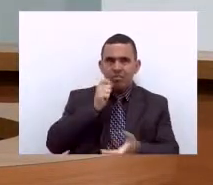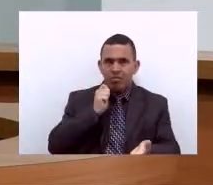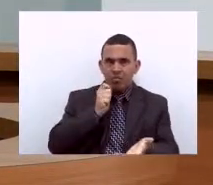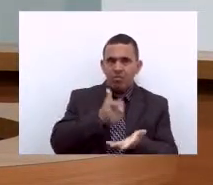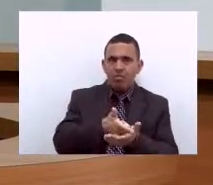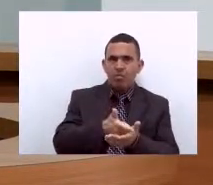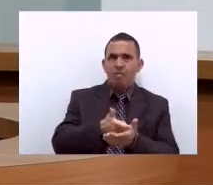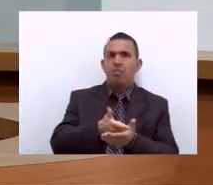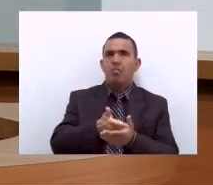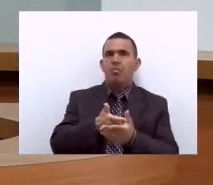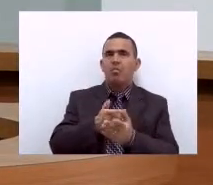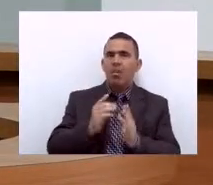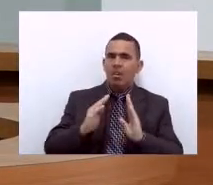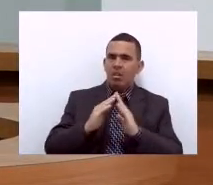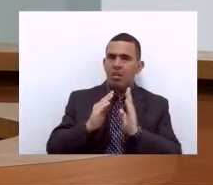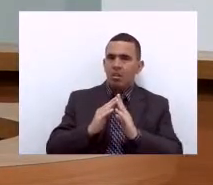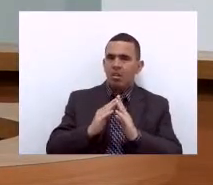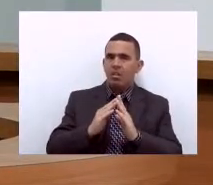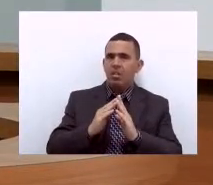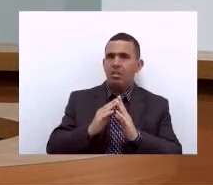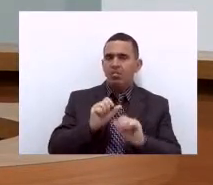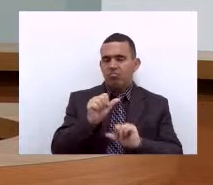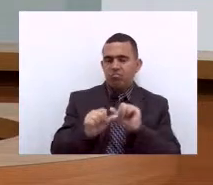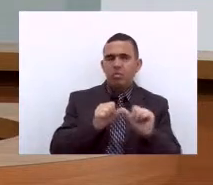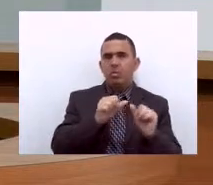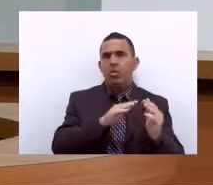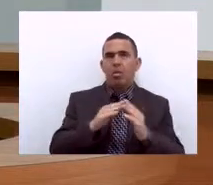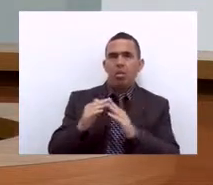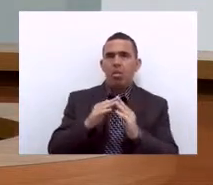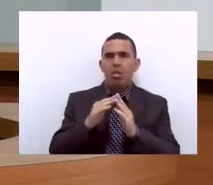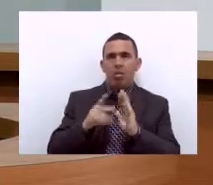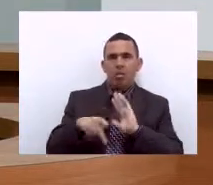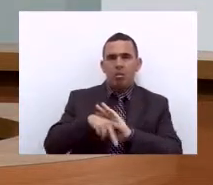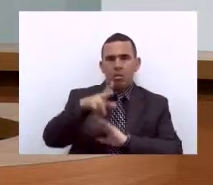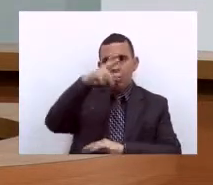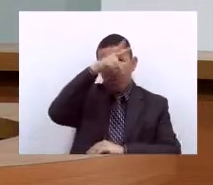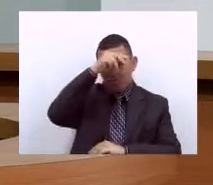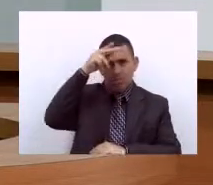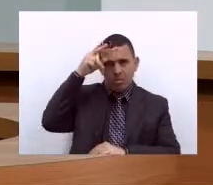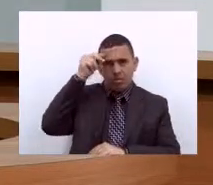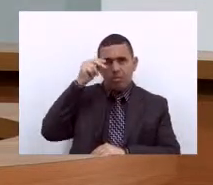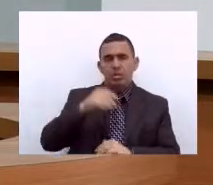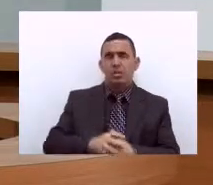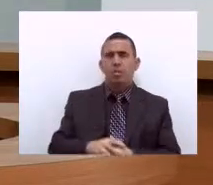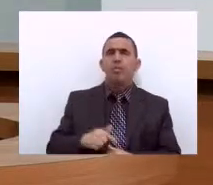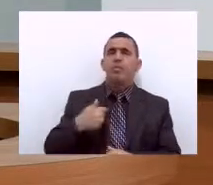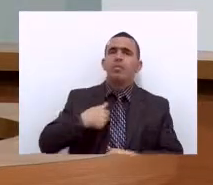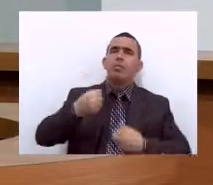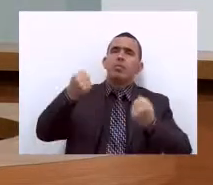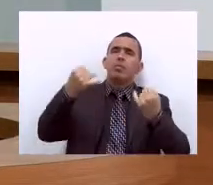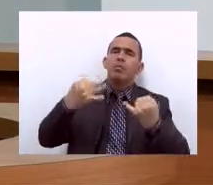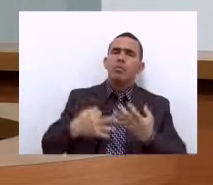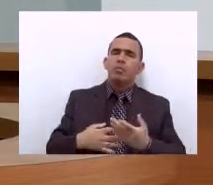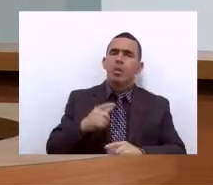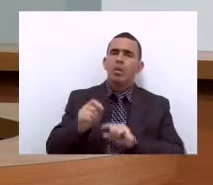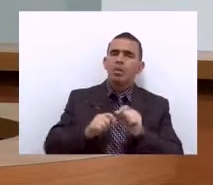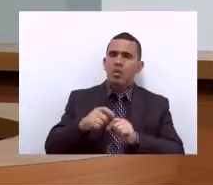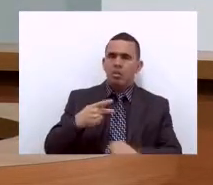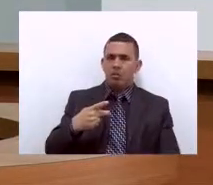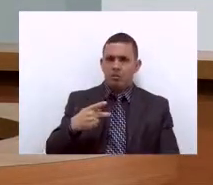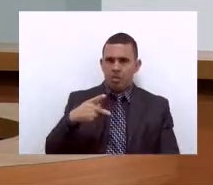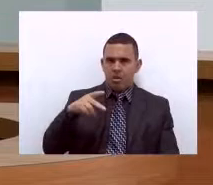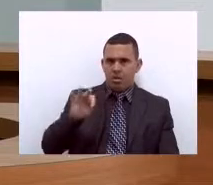terra, viraram inquilinas da noite para o dia da prefeitura. Eu costumo dizer que o Partido dos